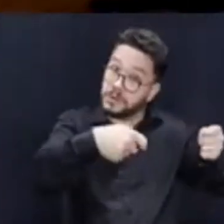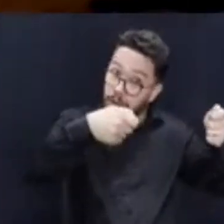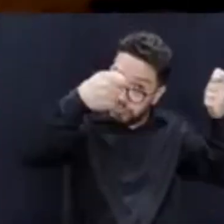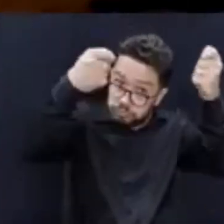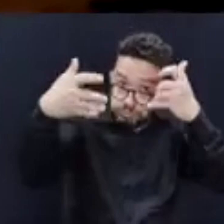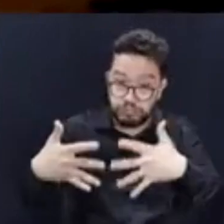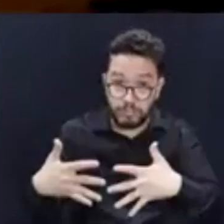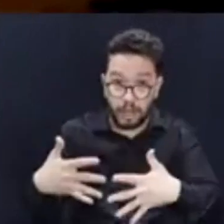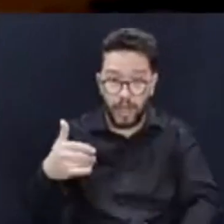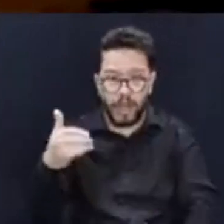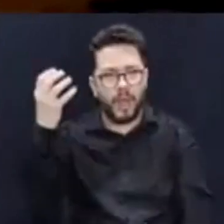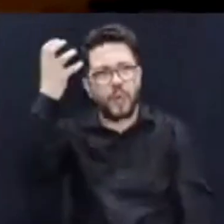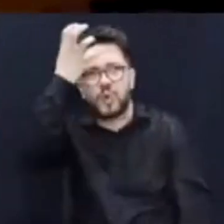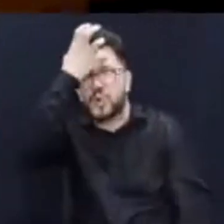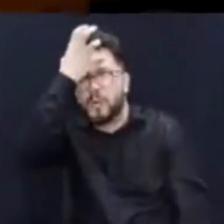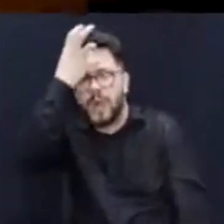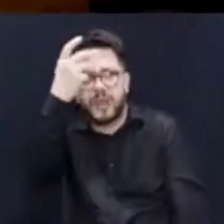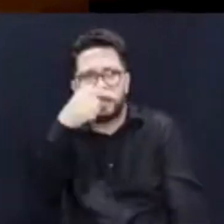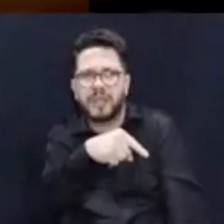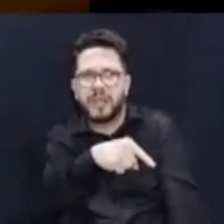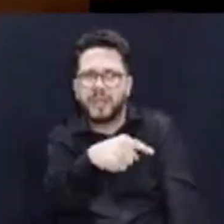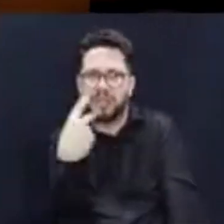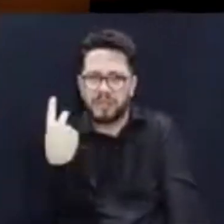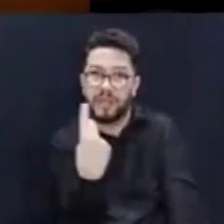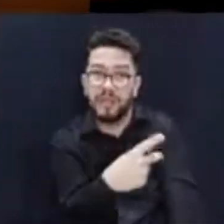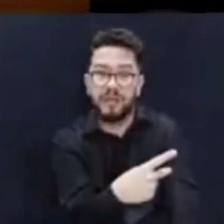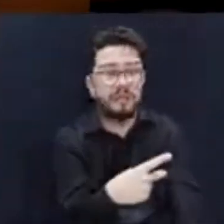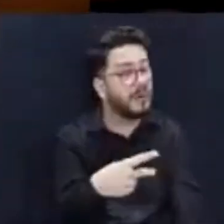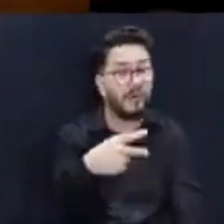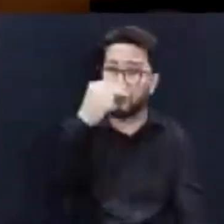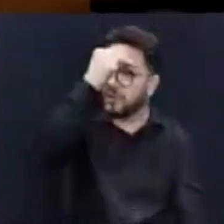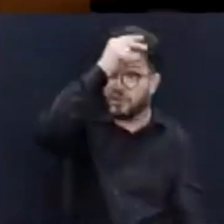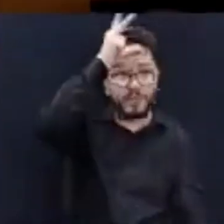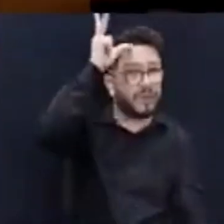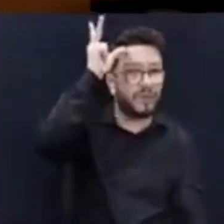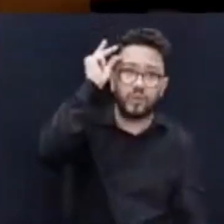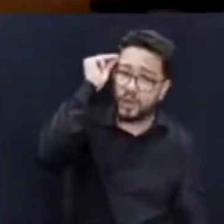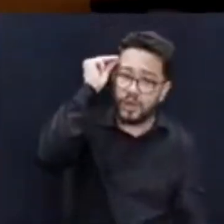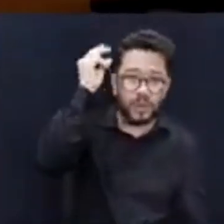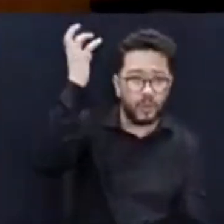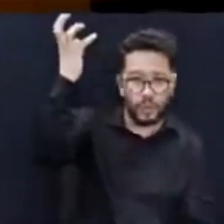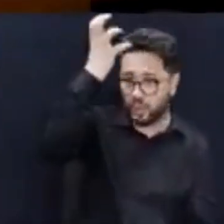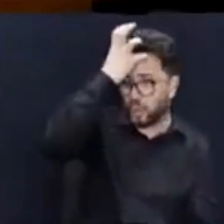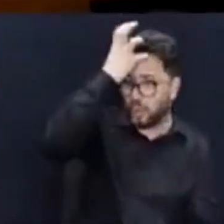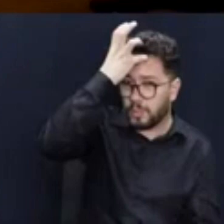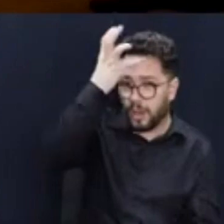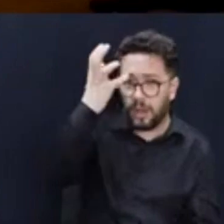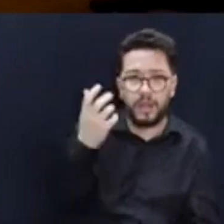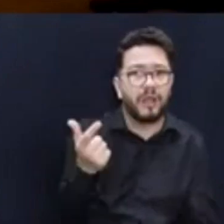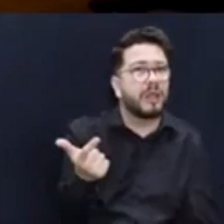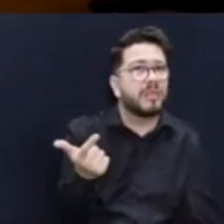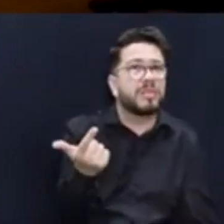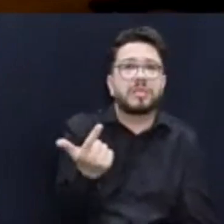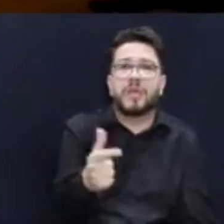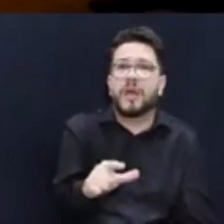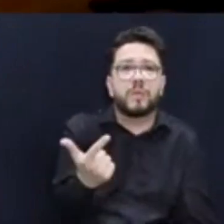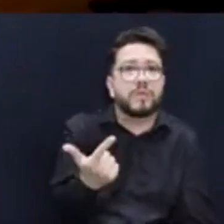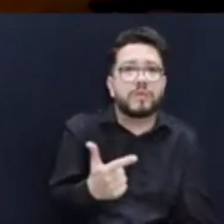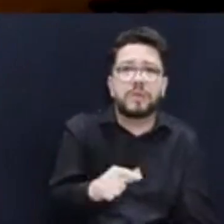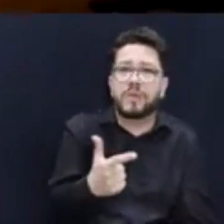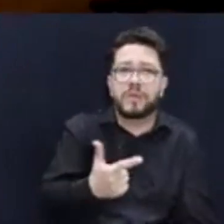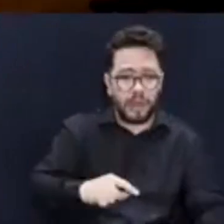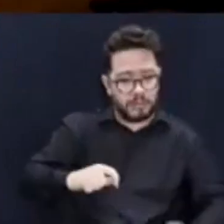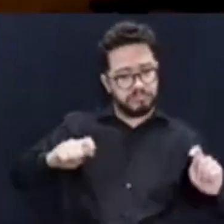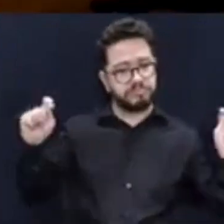culpa não é dela a culpa é da própria Prefeitura do prefeito que não é capaz de seguir a orientação da